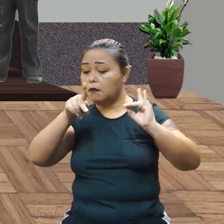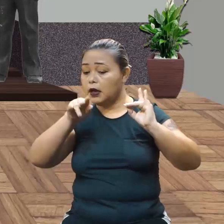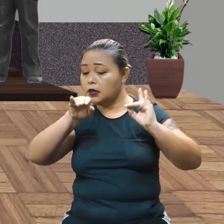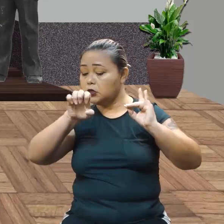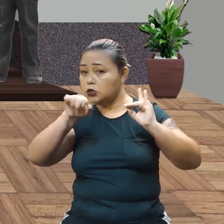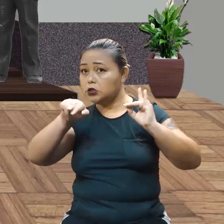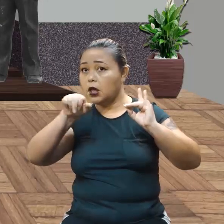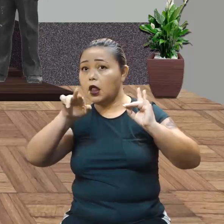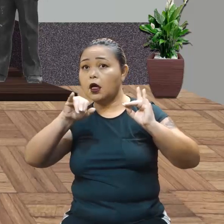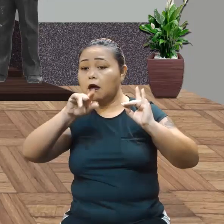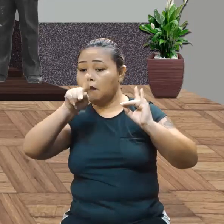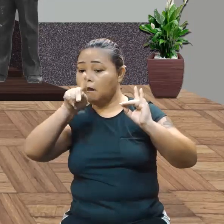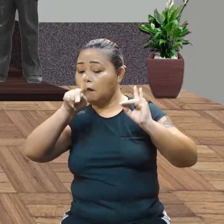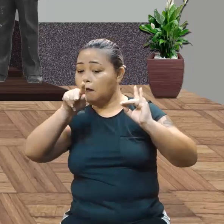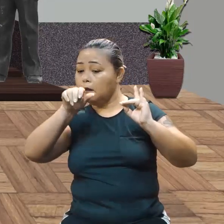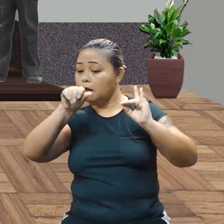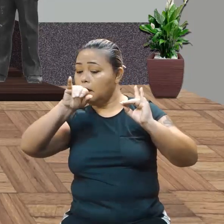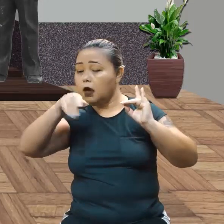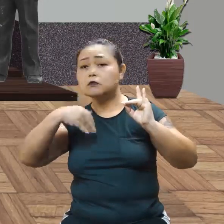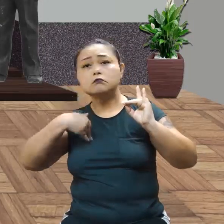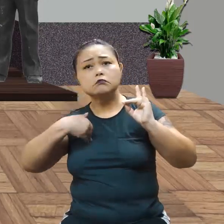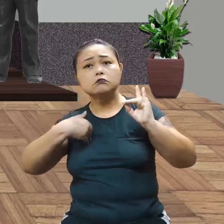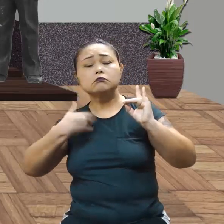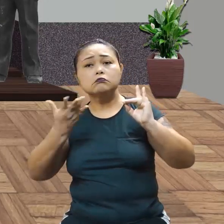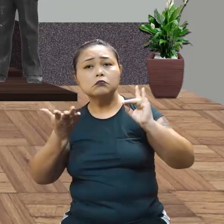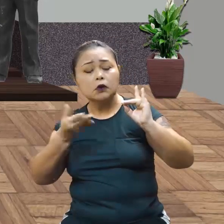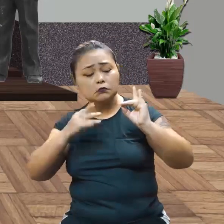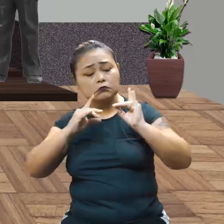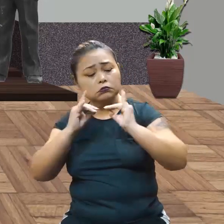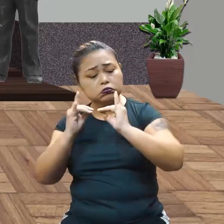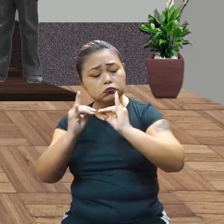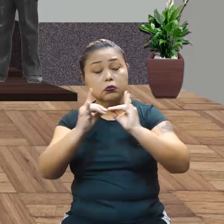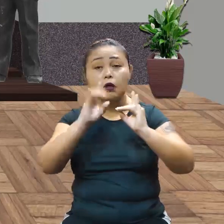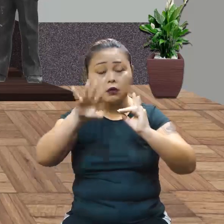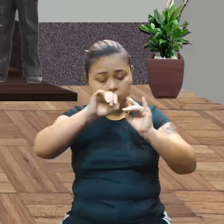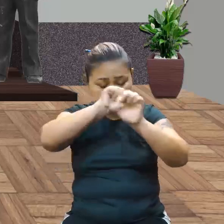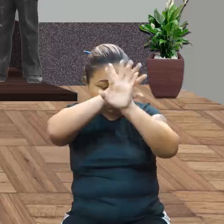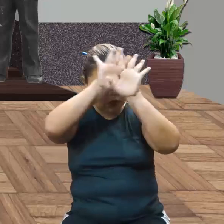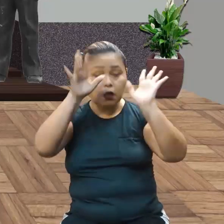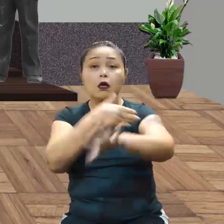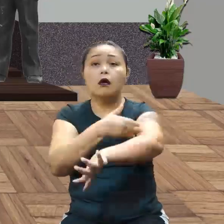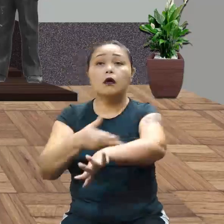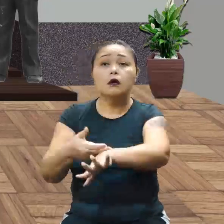casa, em despedida desse grande cacique branco.